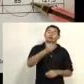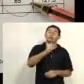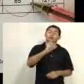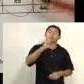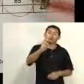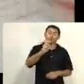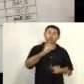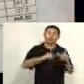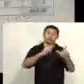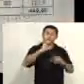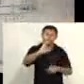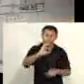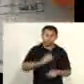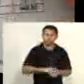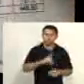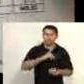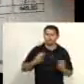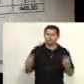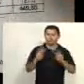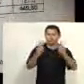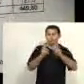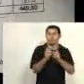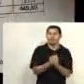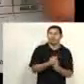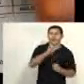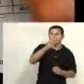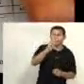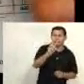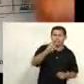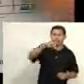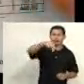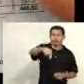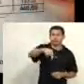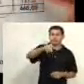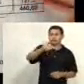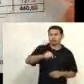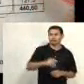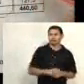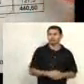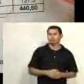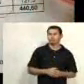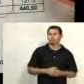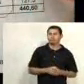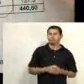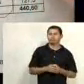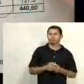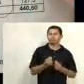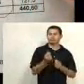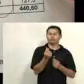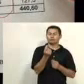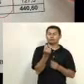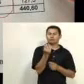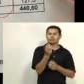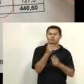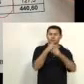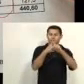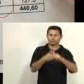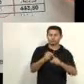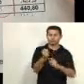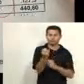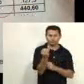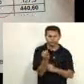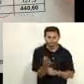85 o C. Tendo um valor de VN, né, VN nada mais é que o preço vezes a